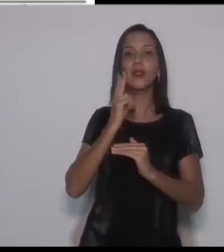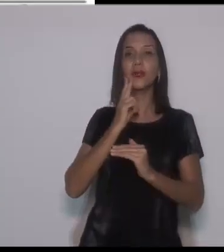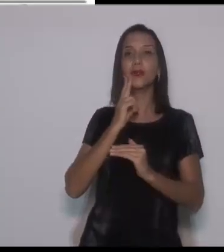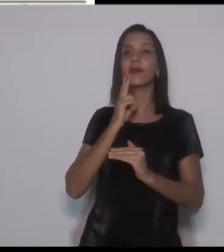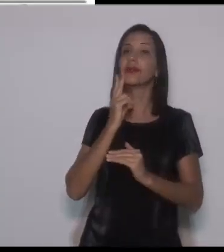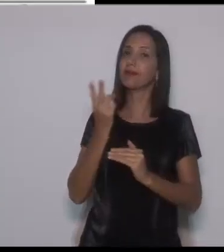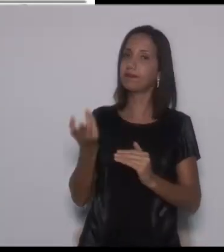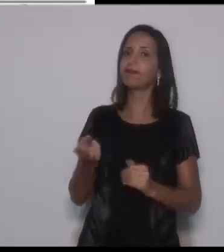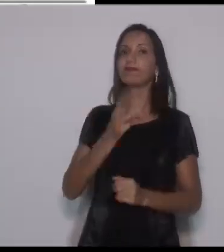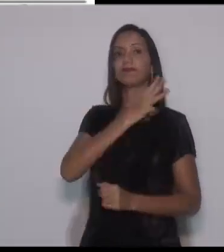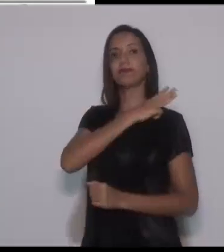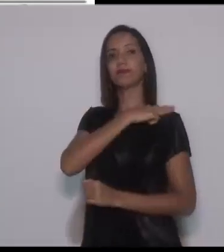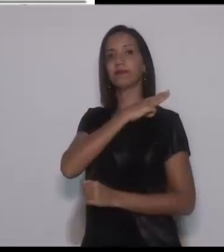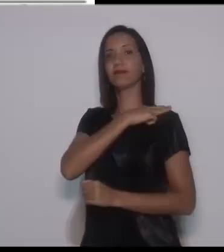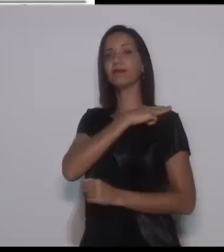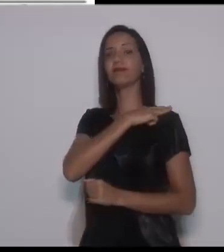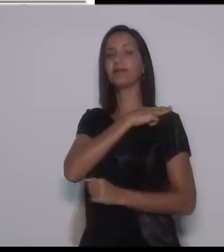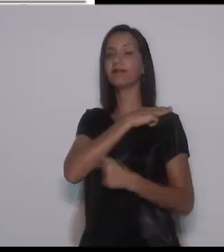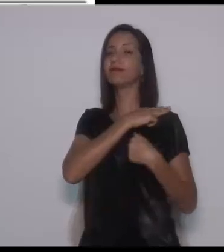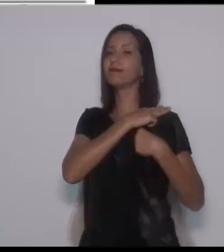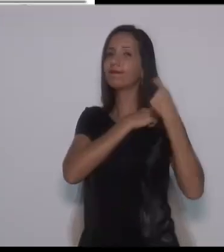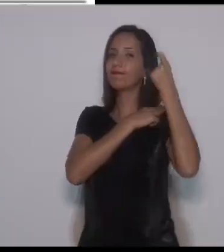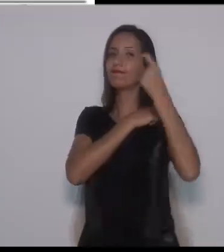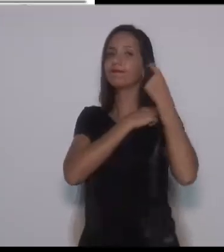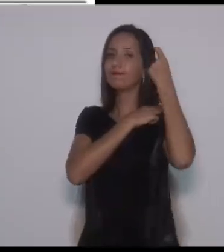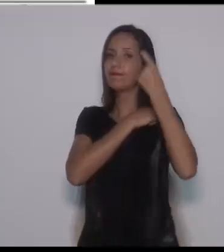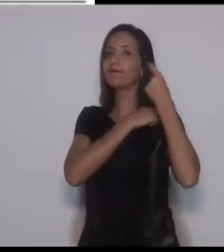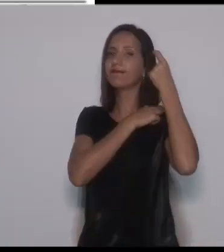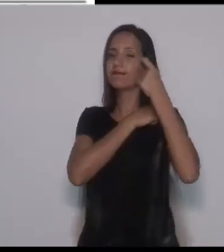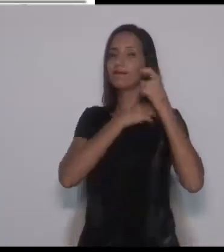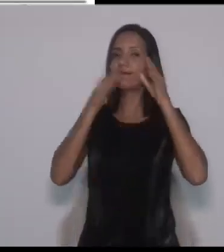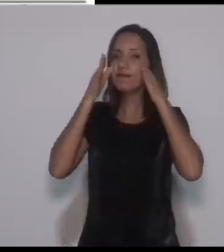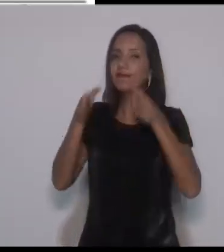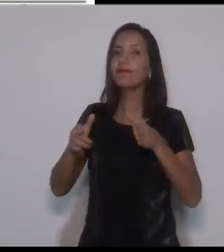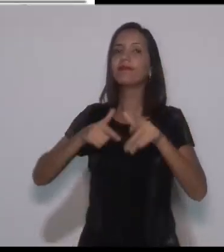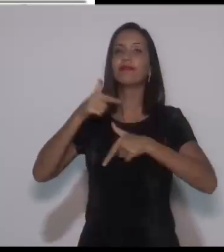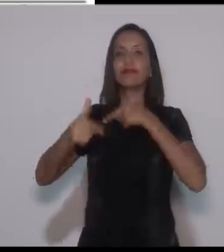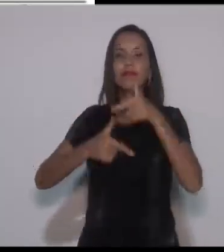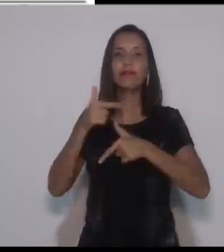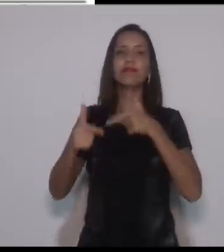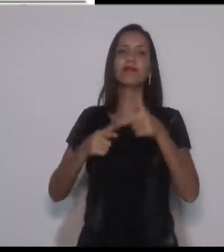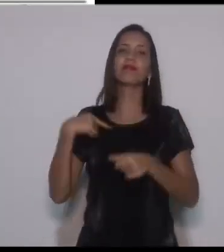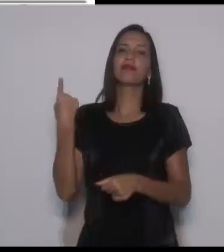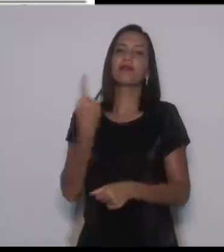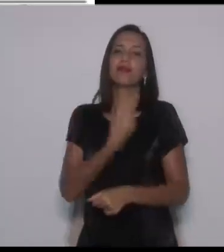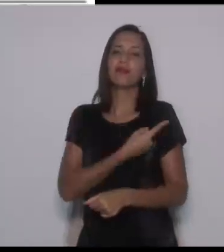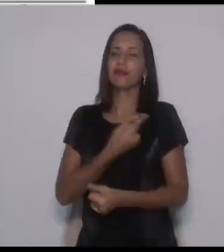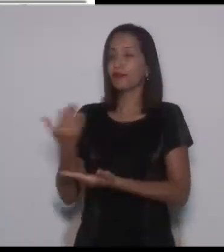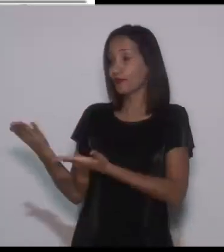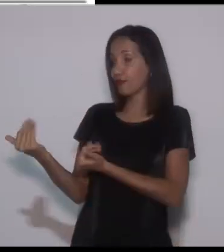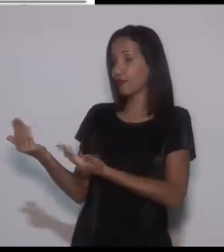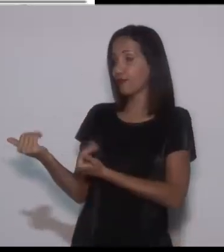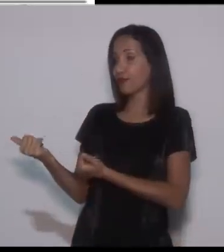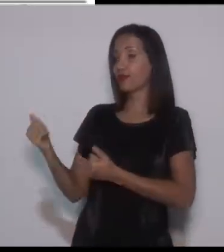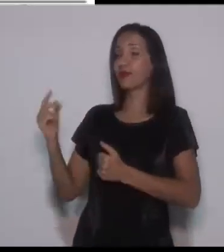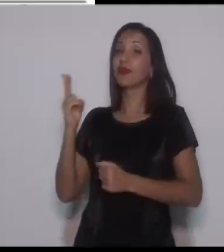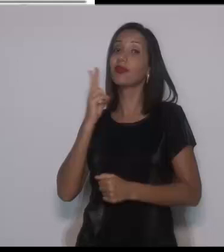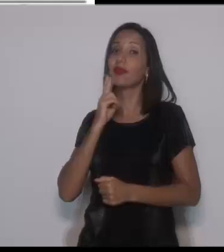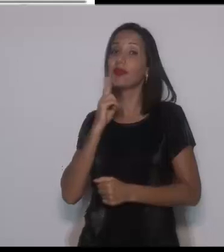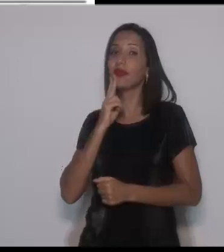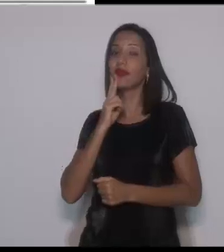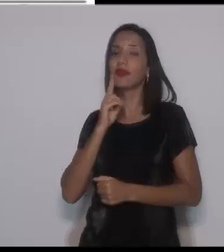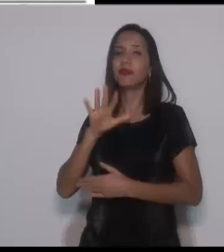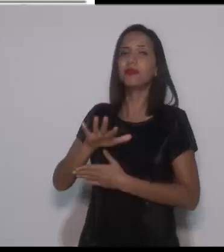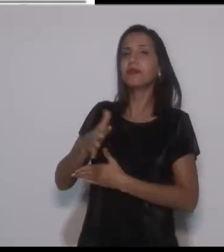uma preocupação é o trabalho que eu tenho feito para tentar ajudar essa questão dos jovens da nossa cidade. A média nacional é